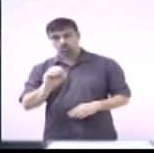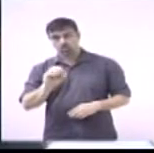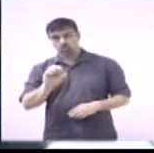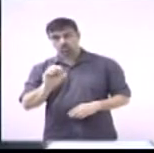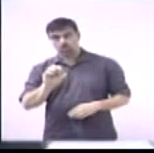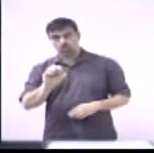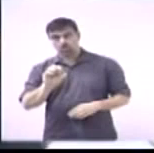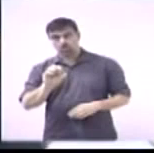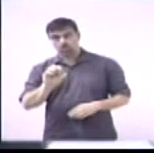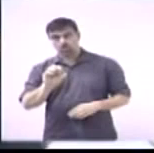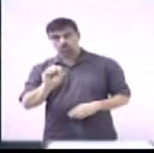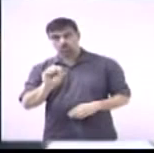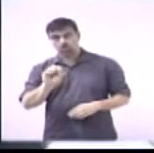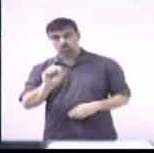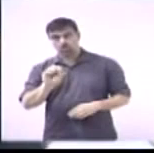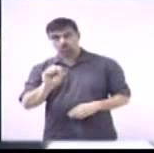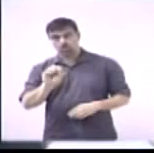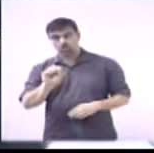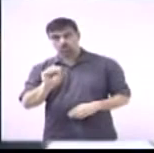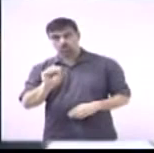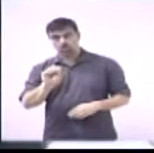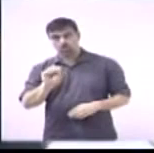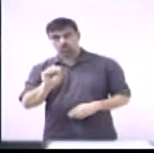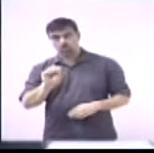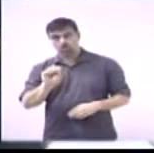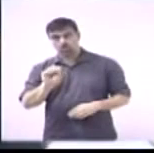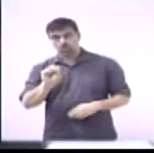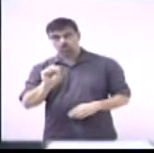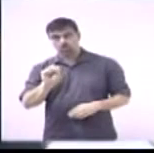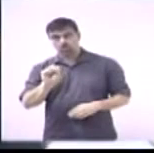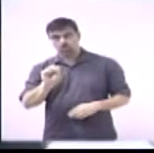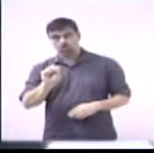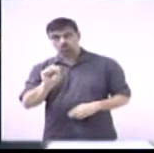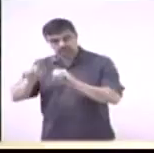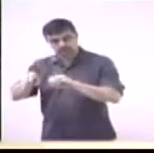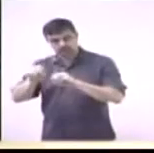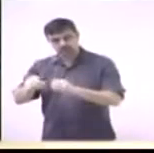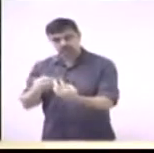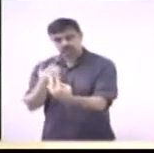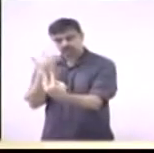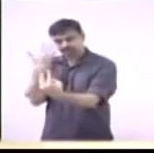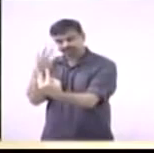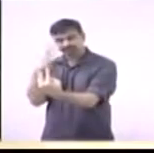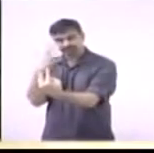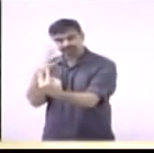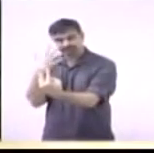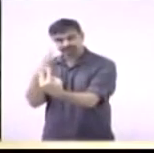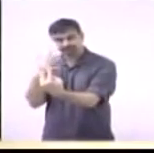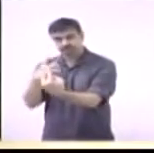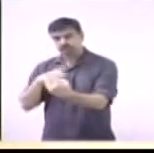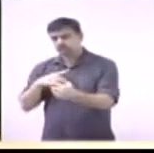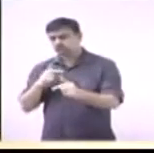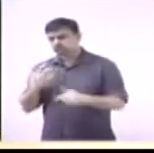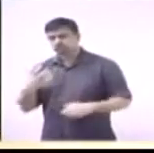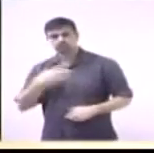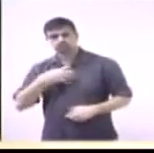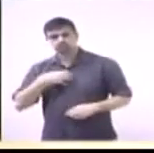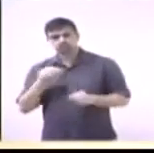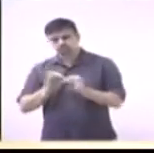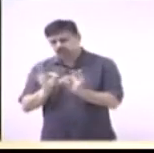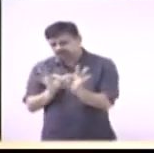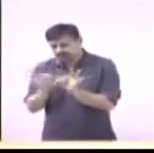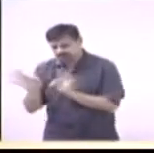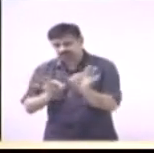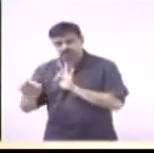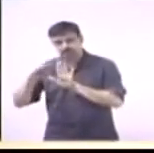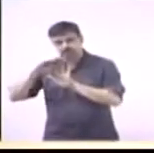Eu gostaria de iniciar parabenizando o prefeito e a secretária de Educação pela forma que encaminhou todo o processo